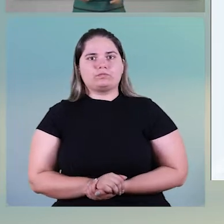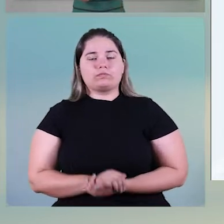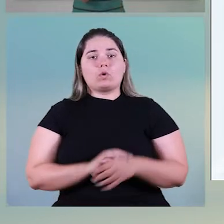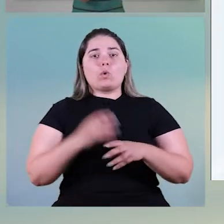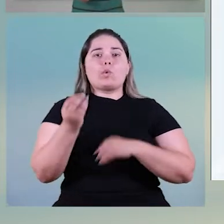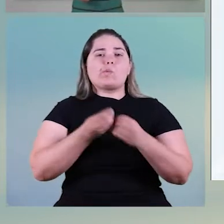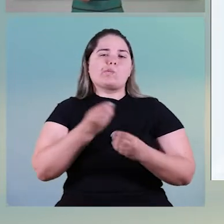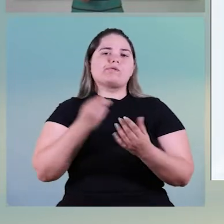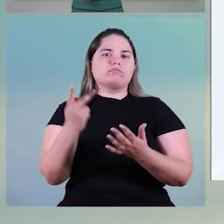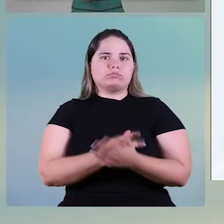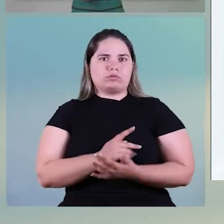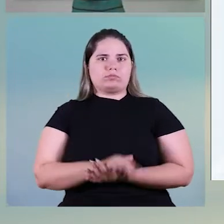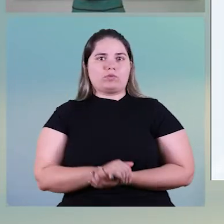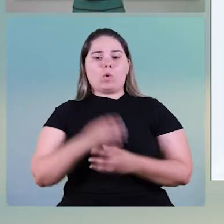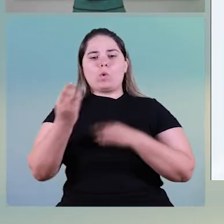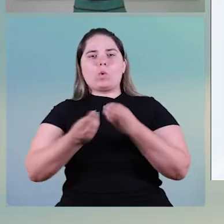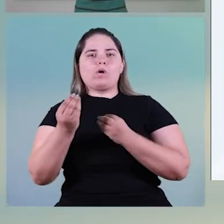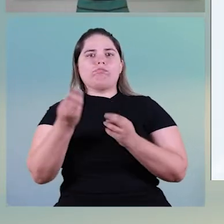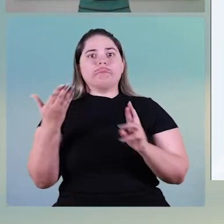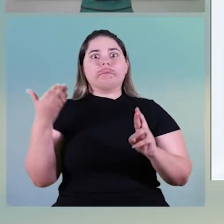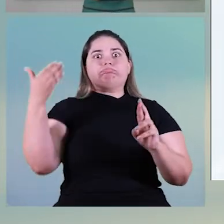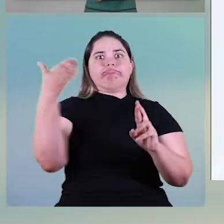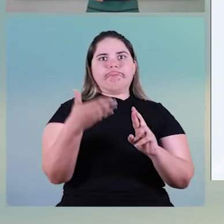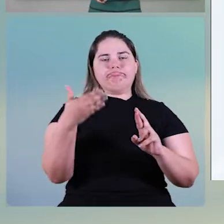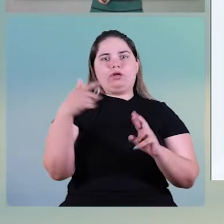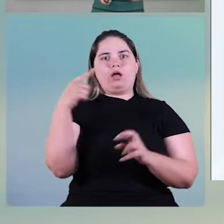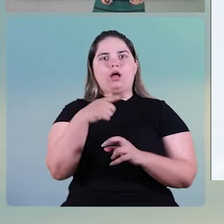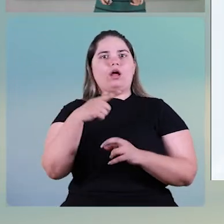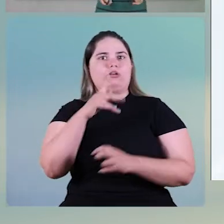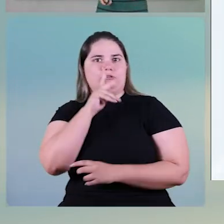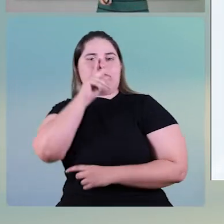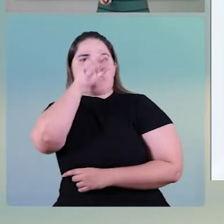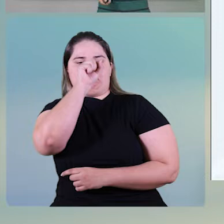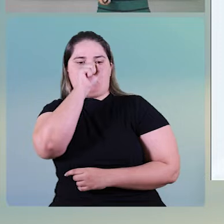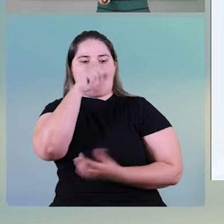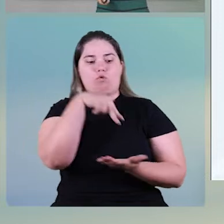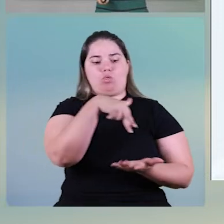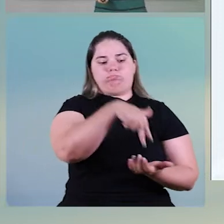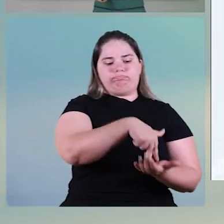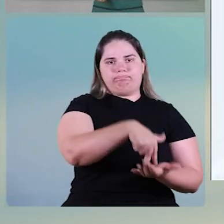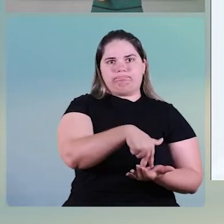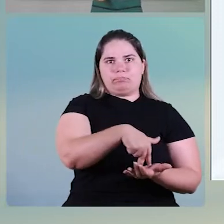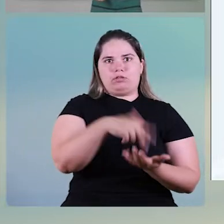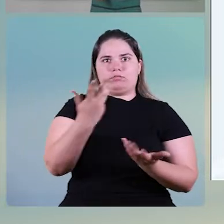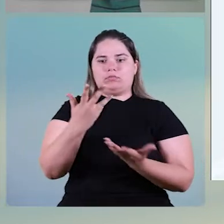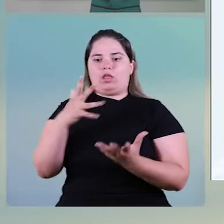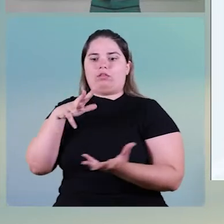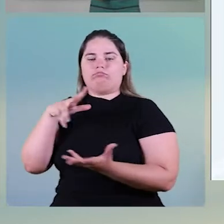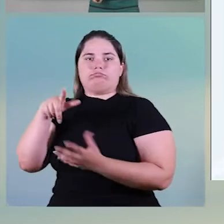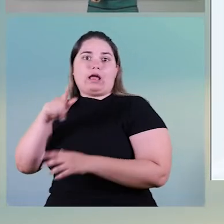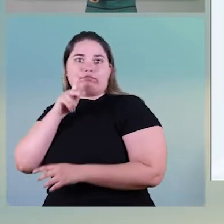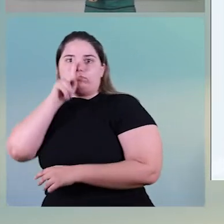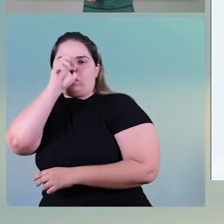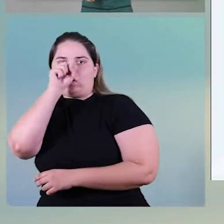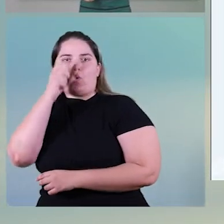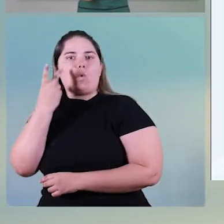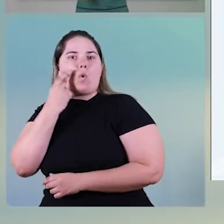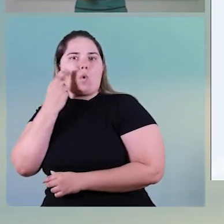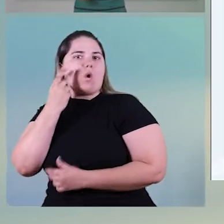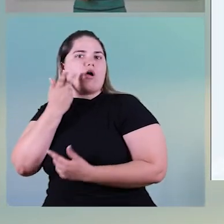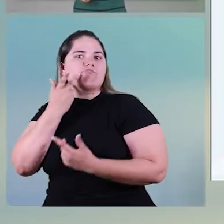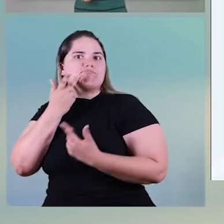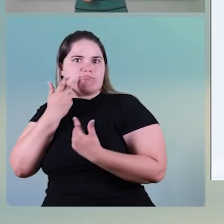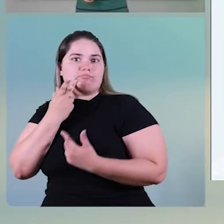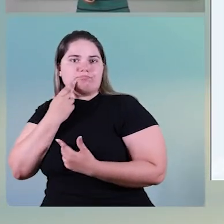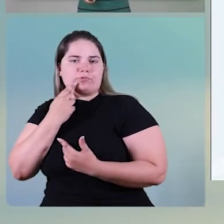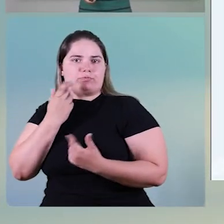Como é que funciona, né? Como é que nós vamos representar a força-peso e a força normal? A força-peso é igual